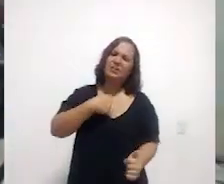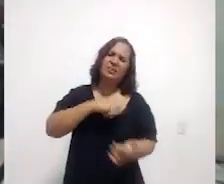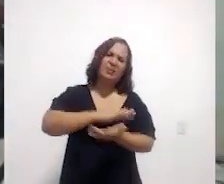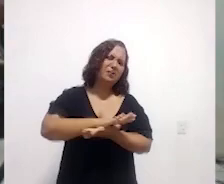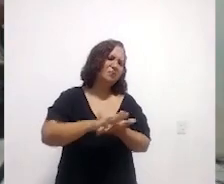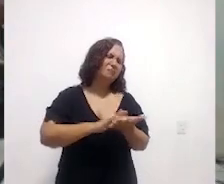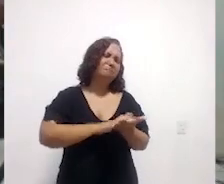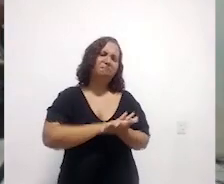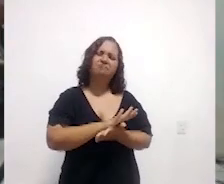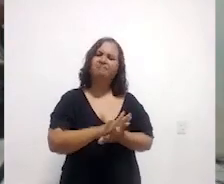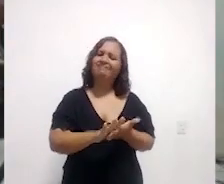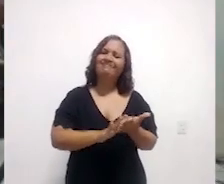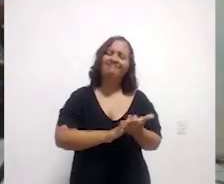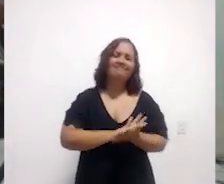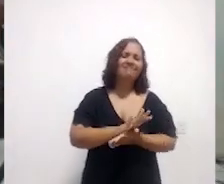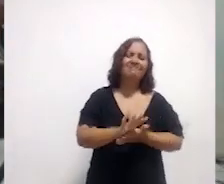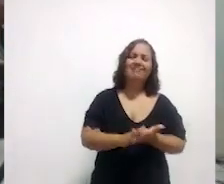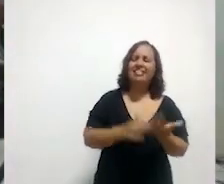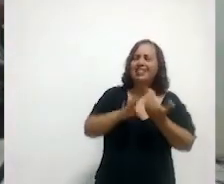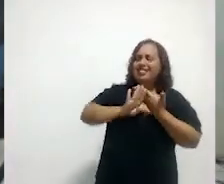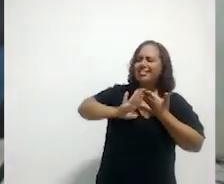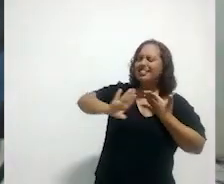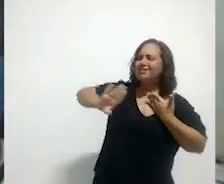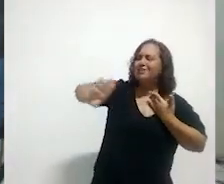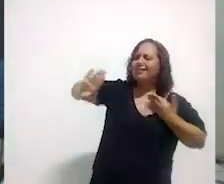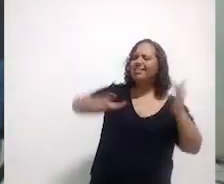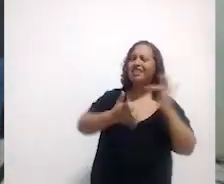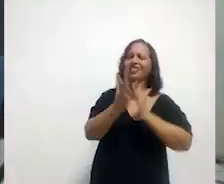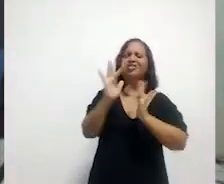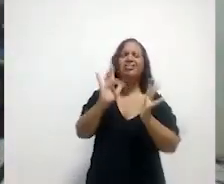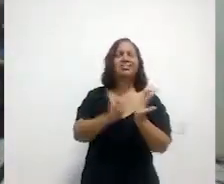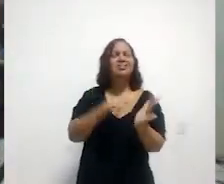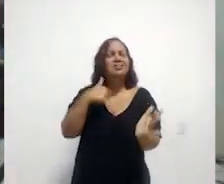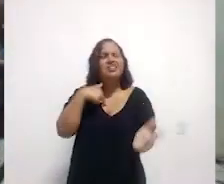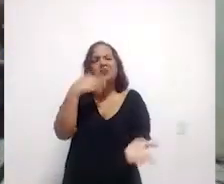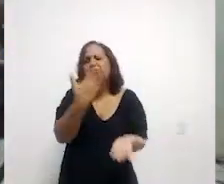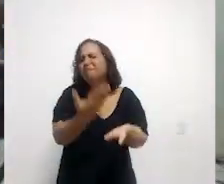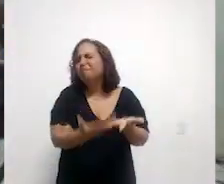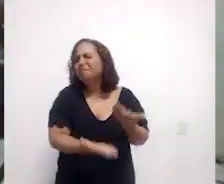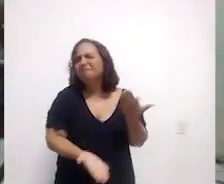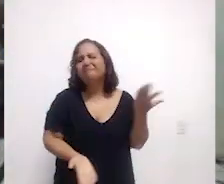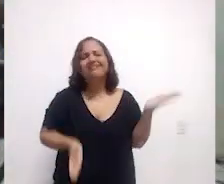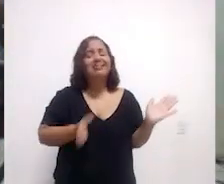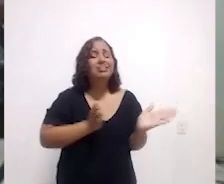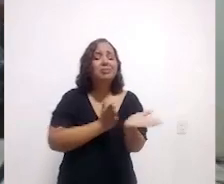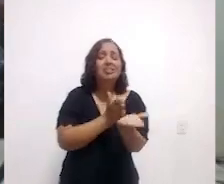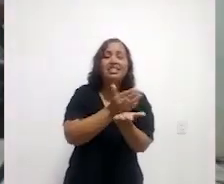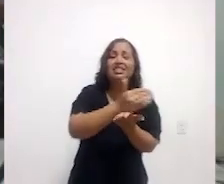Jesus. Perdida estou sem ti,